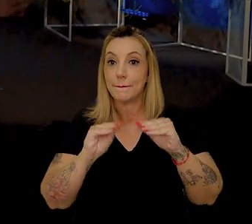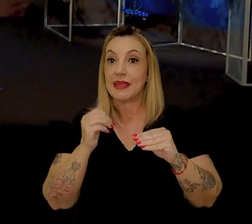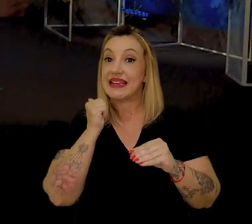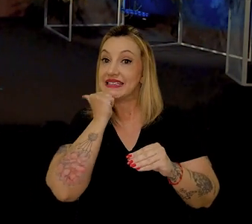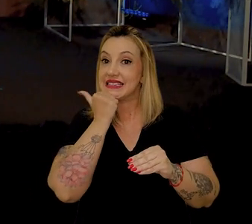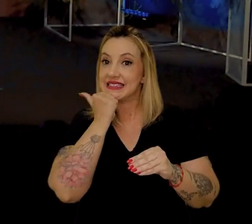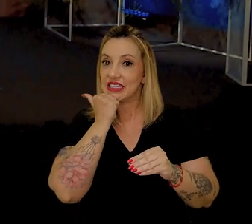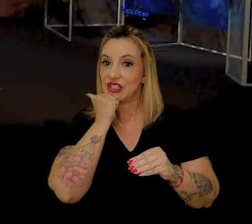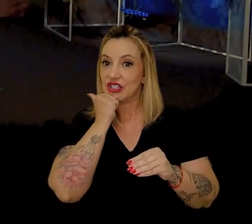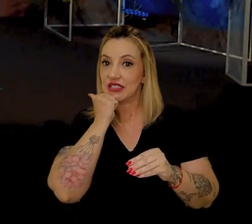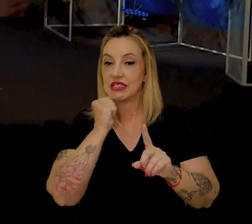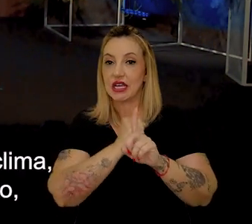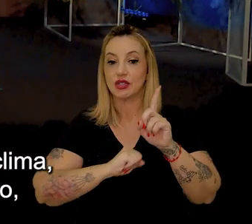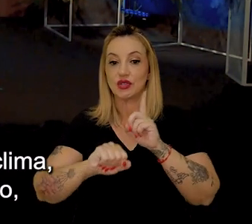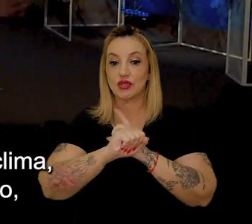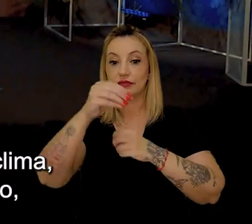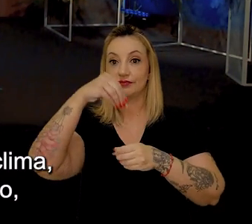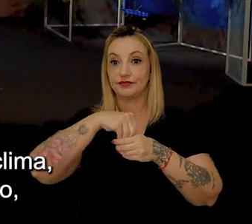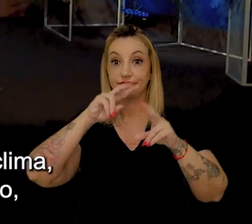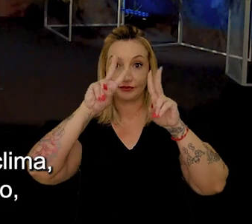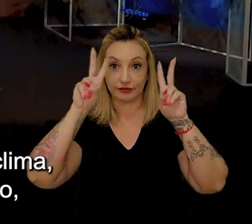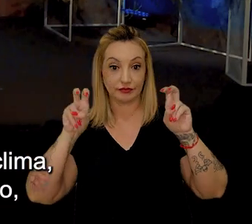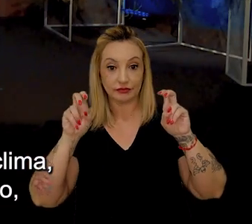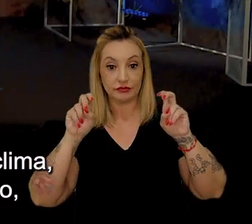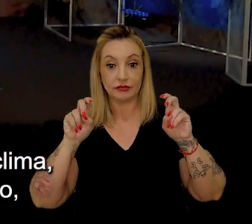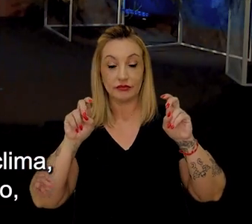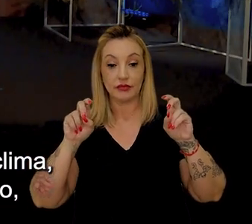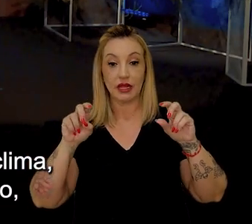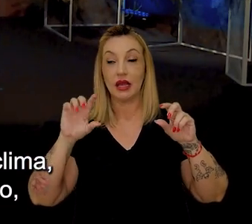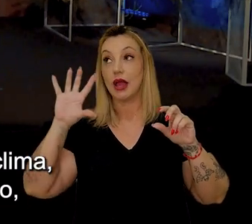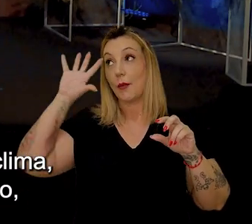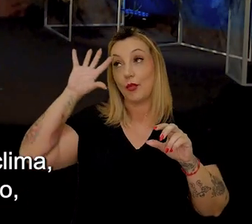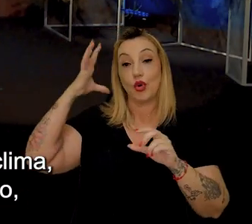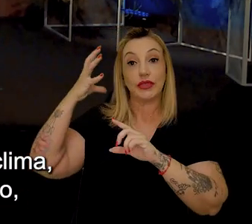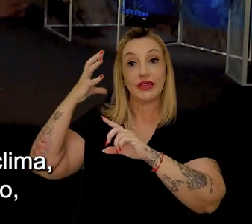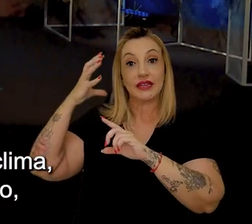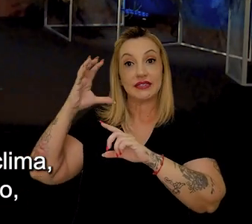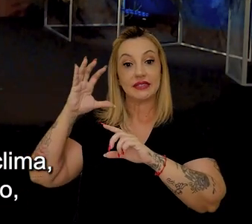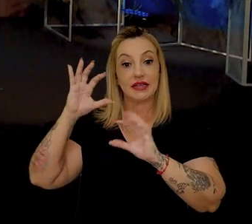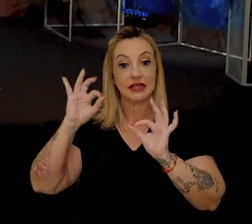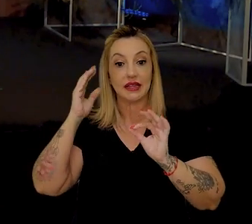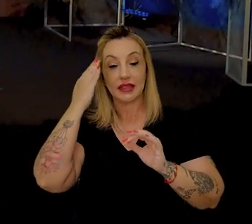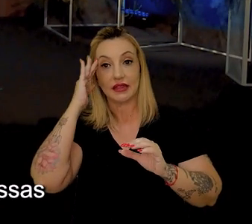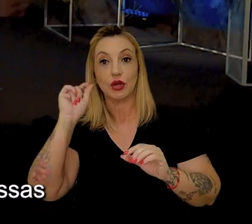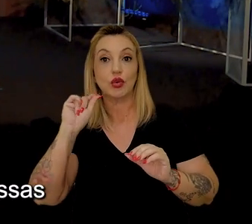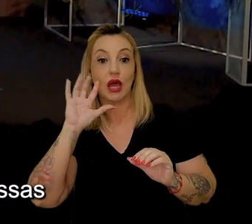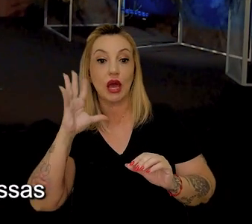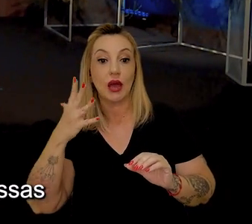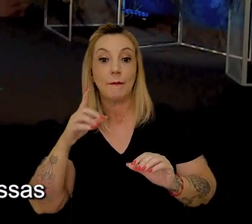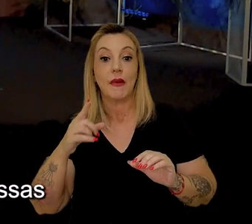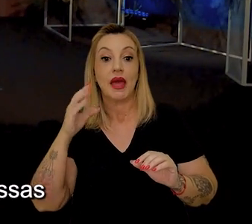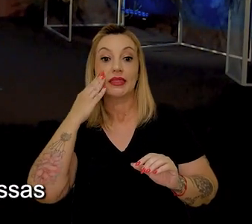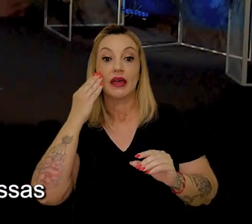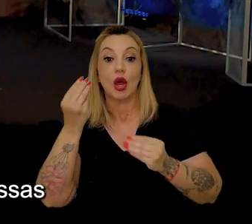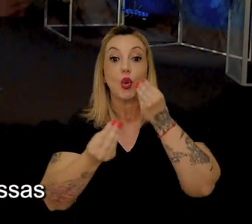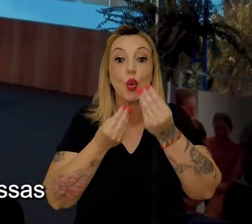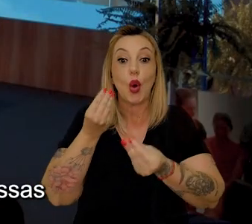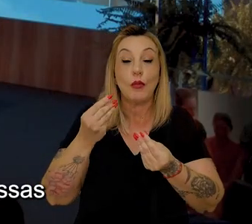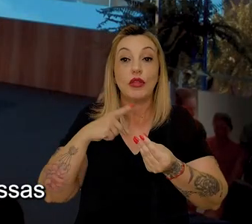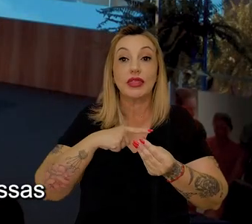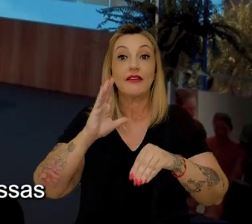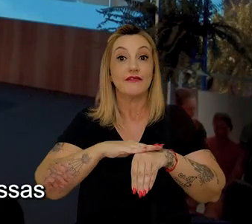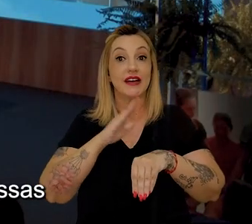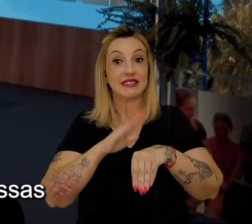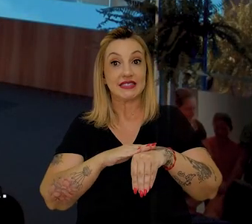sociais para dentro dessa questão não só a parte física da mudança do clima entender o que tava acontecendo mas entender como é que a gente teria que